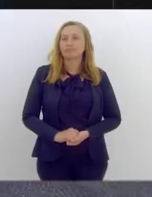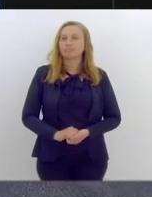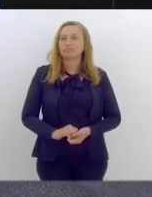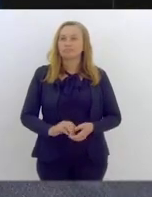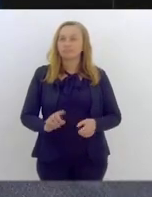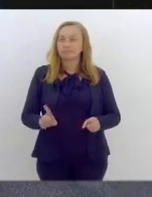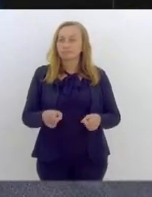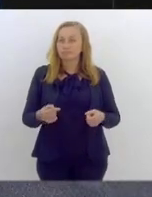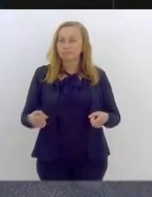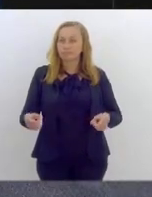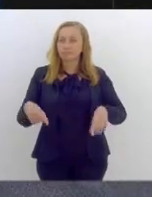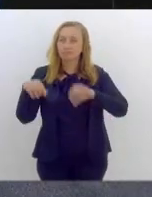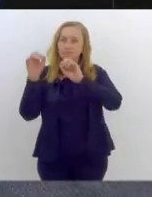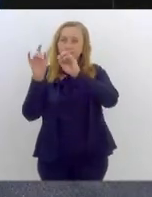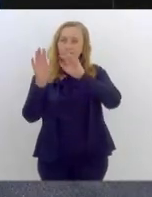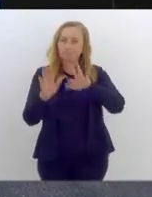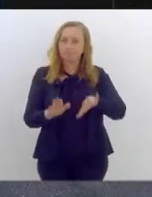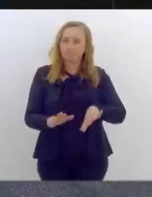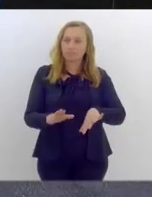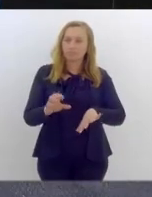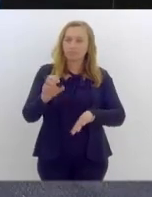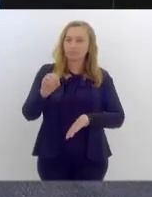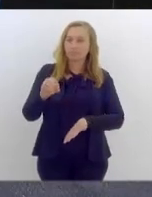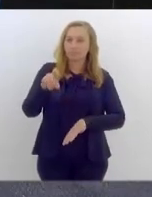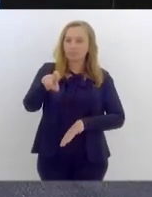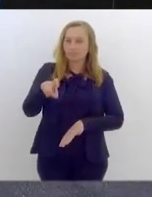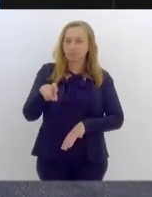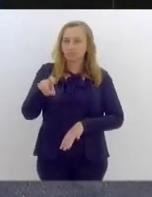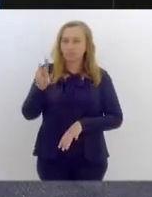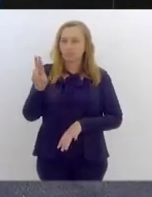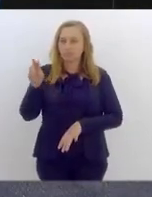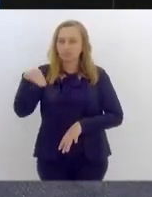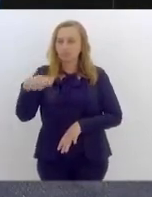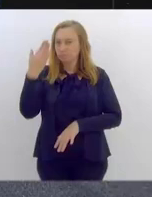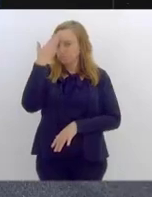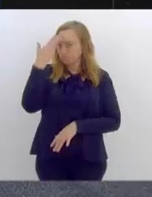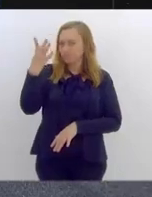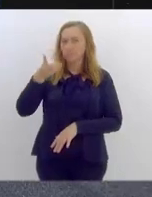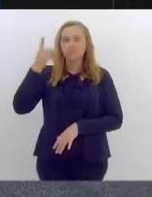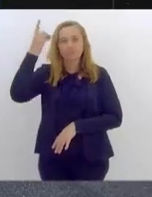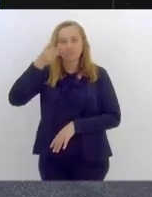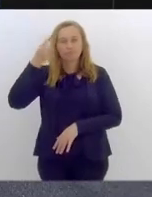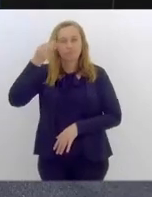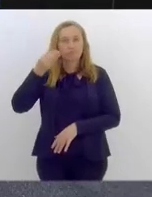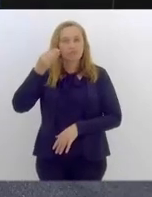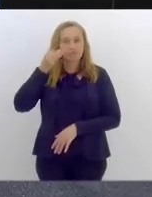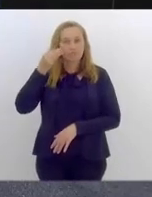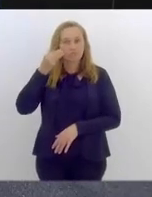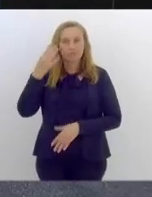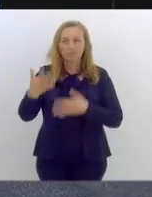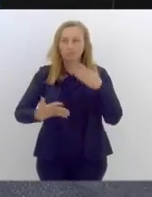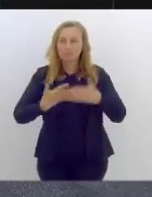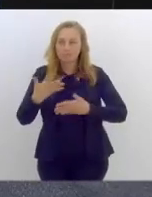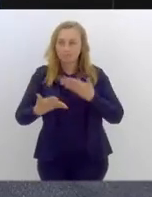Larô Exu, a bênção aos meus iguais. Obrigado, deputada Mônica Francisca, pela honra concedida.